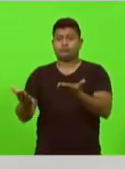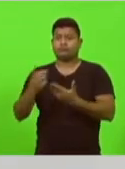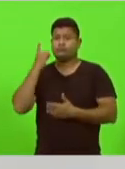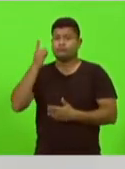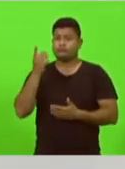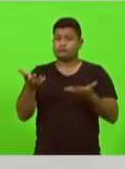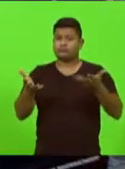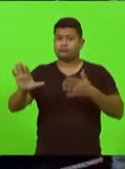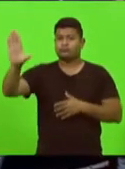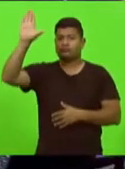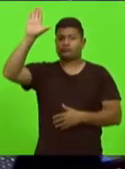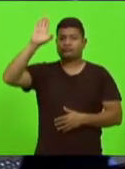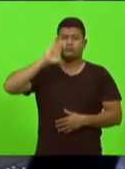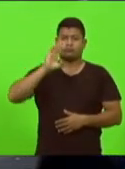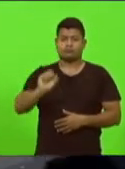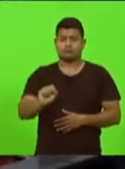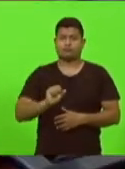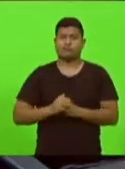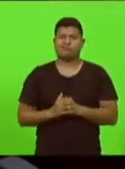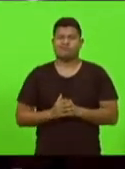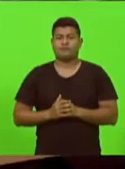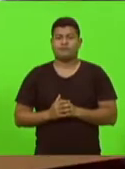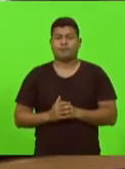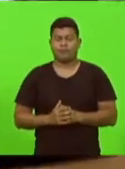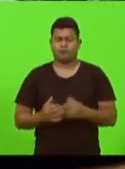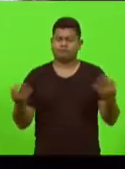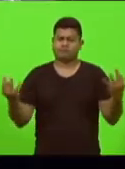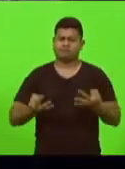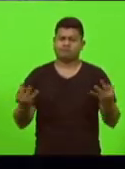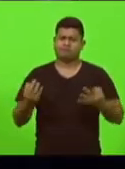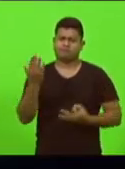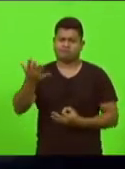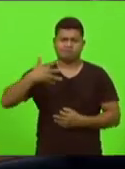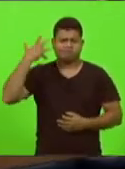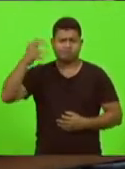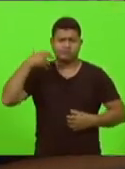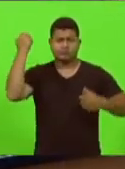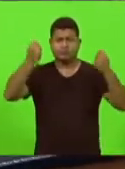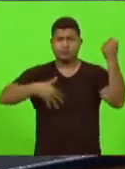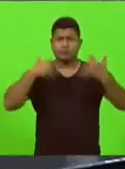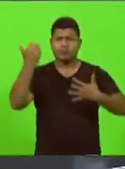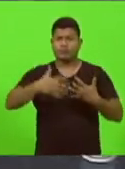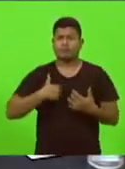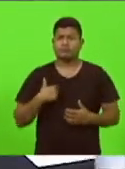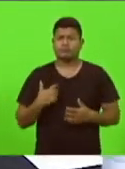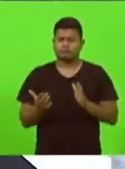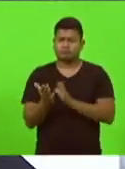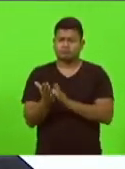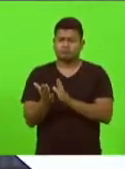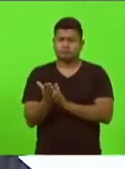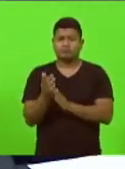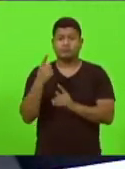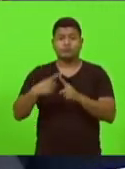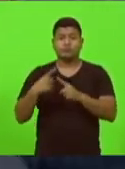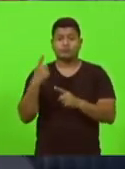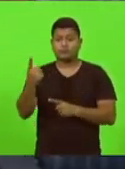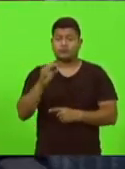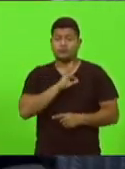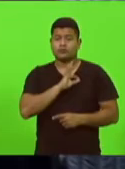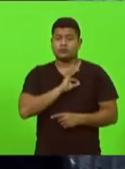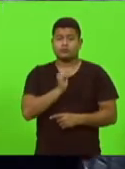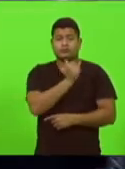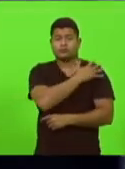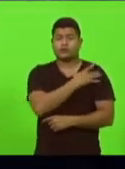manifestar? Perfeita manifestação, deputado. Dou meus parabéns, até porque o senhor, como policial militar, também sabe o